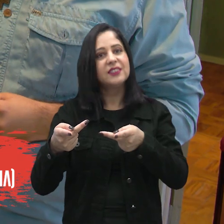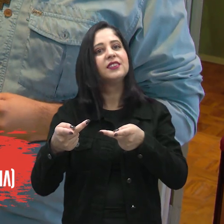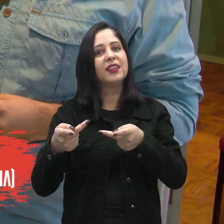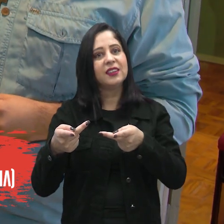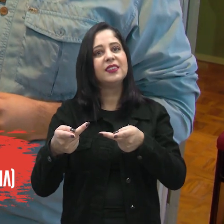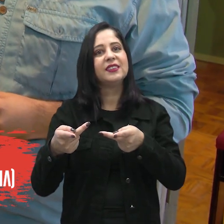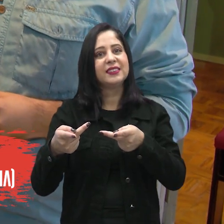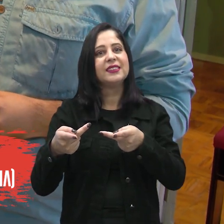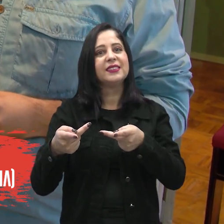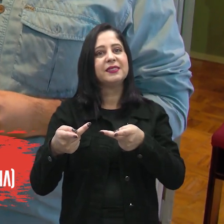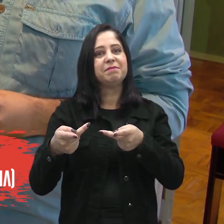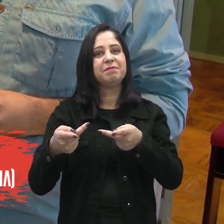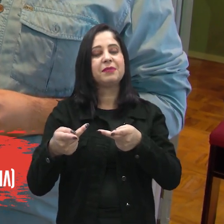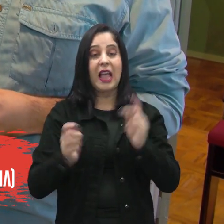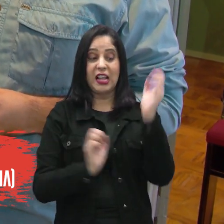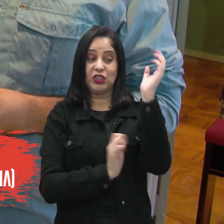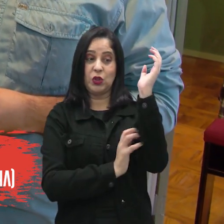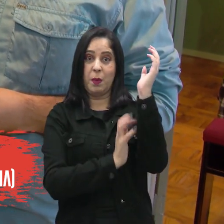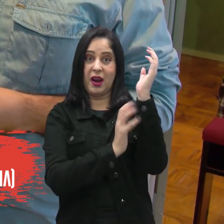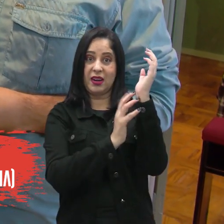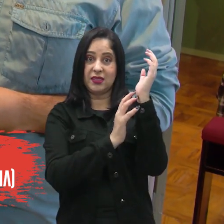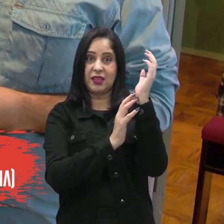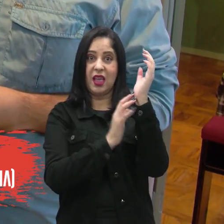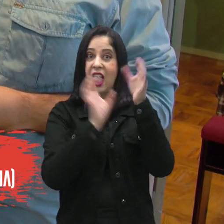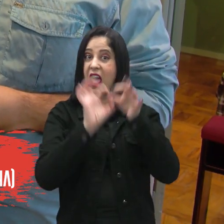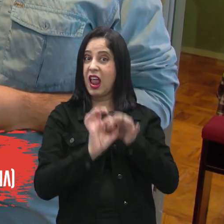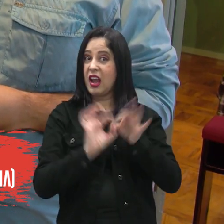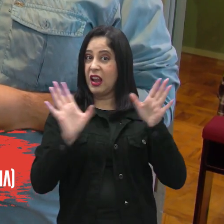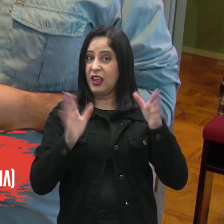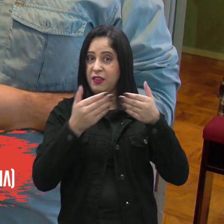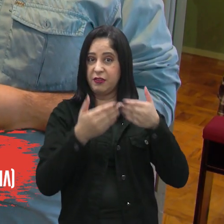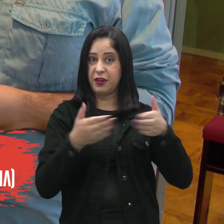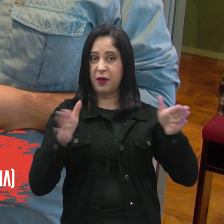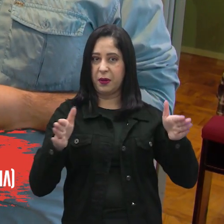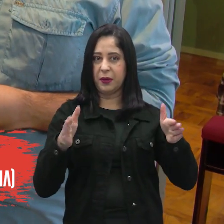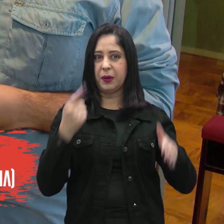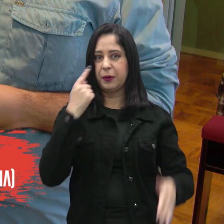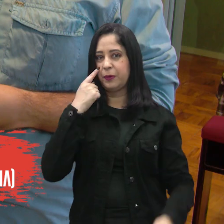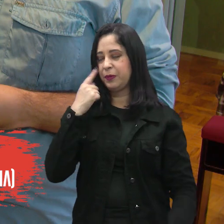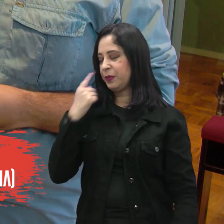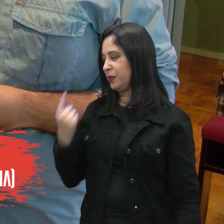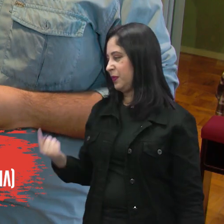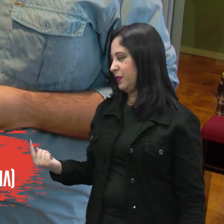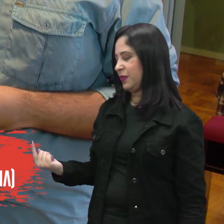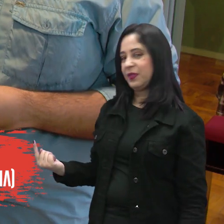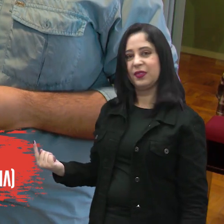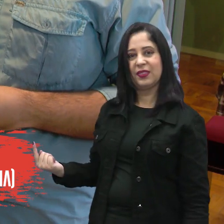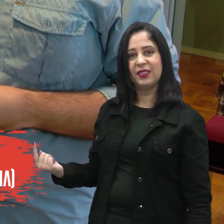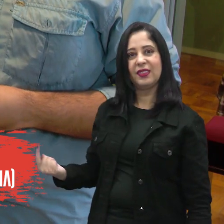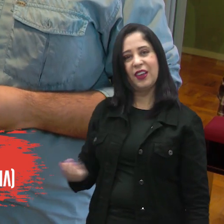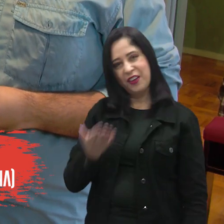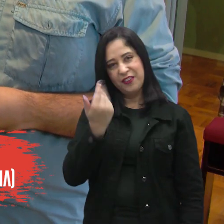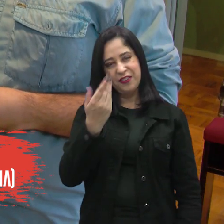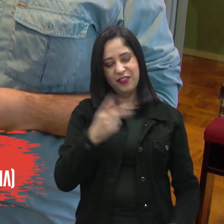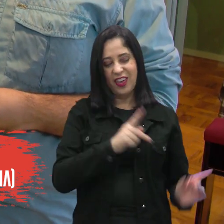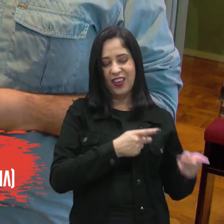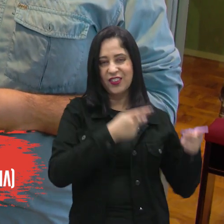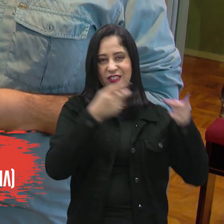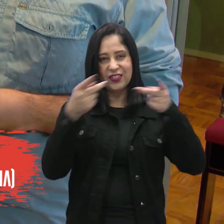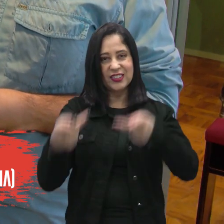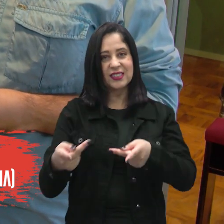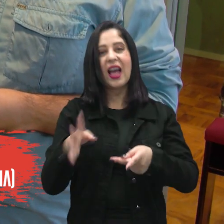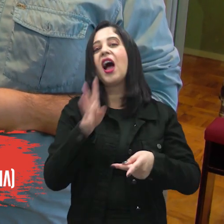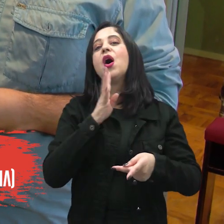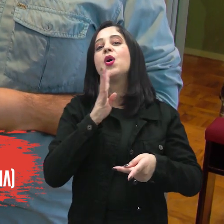Memorial ao Padre Rodolfo Komorek, no Parque Vicentino Aranha, fica aberto ao longo do período de funcionamento do parque. Vale a pena a visita,